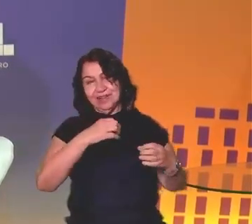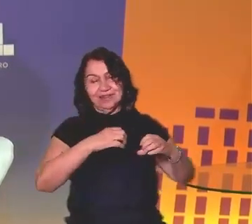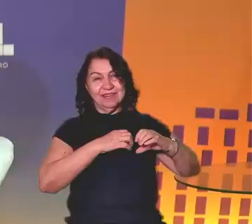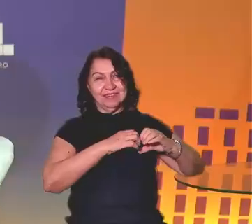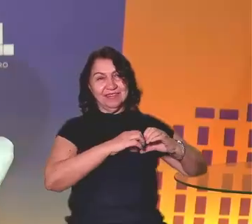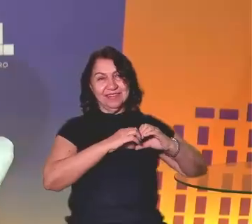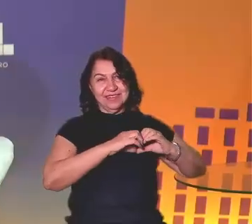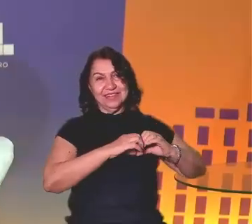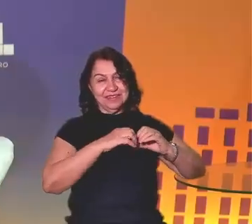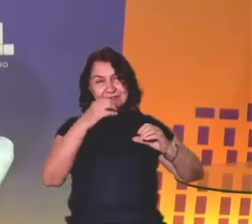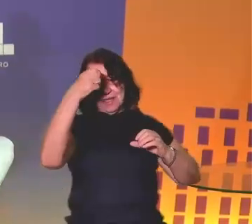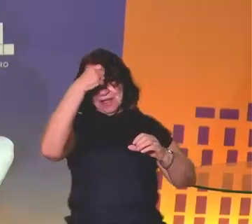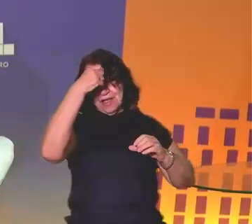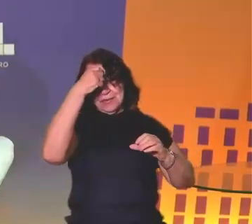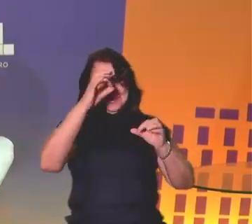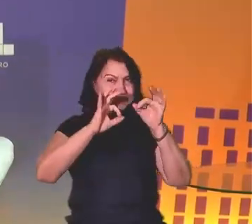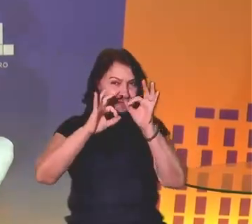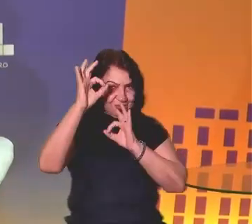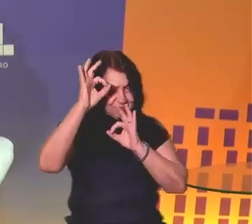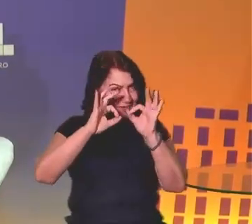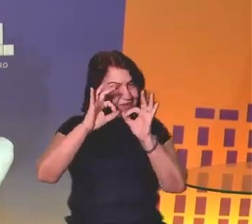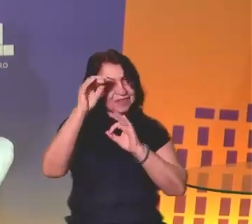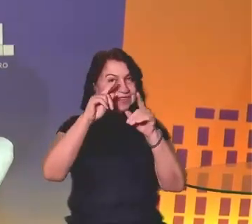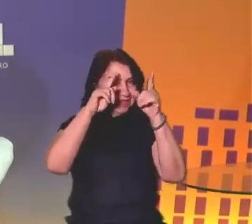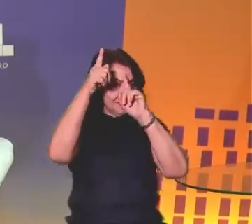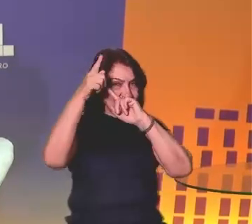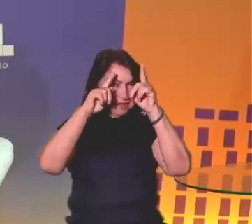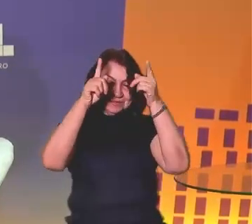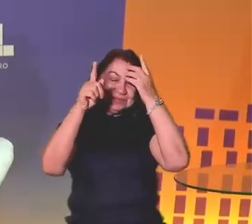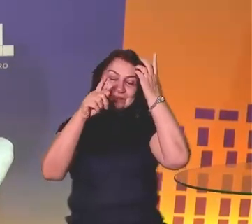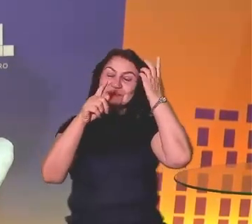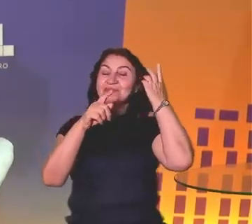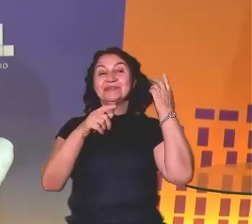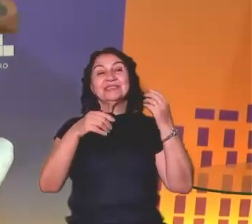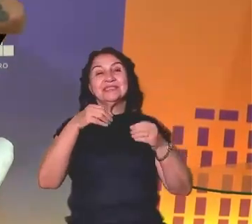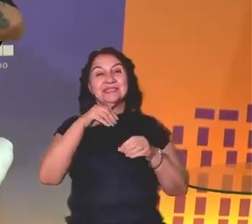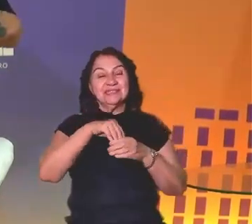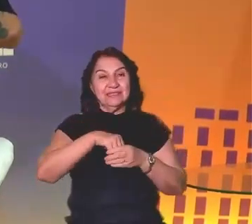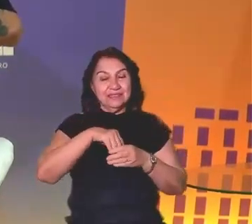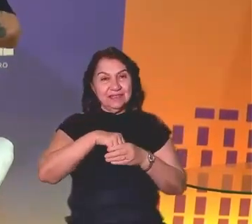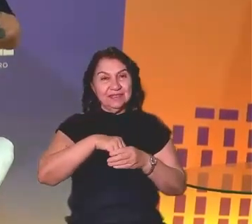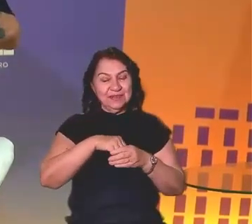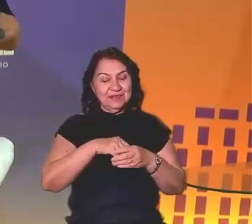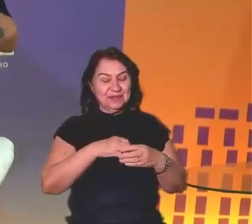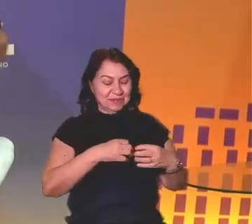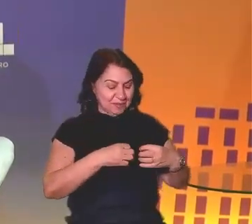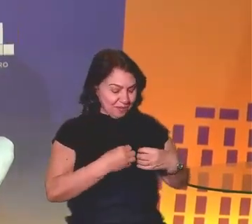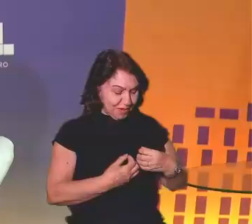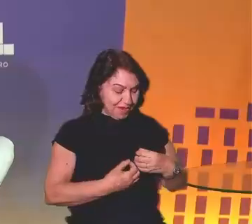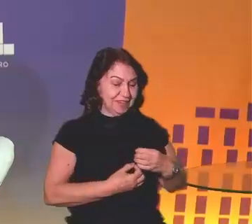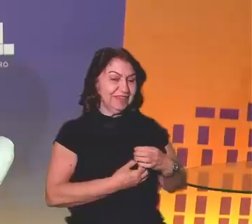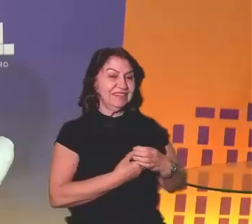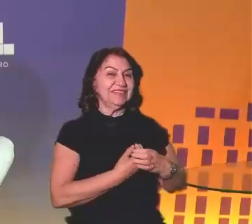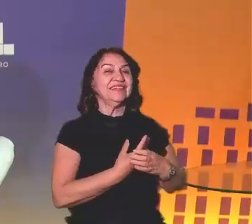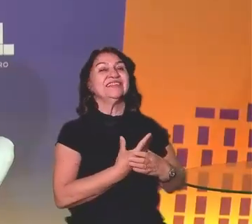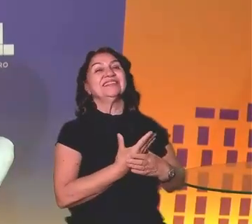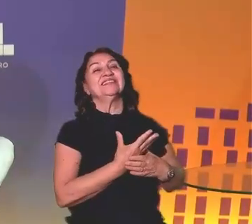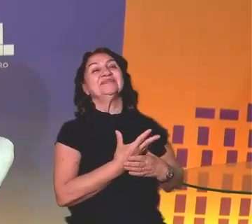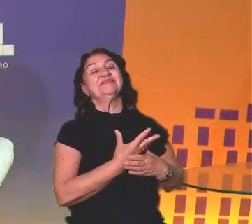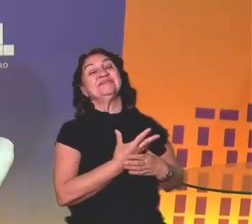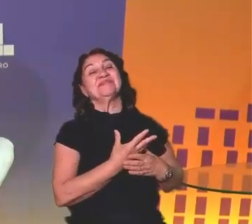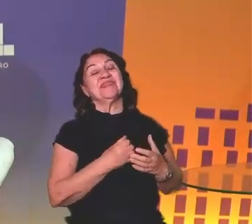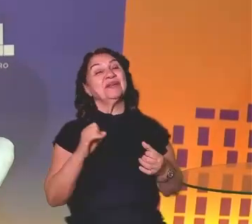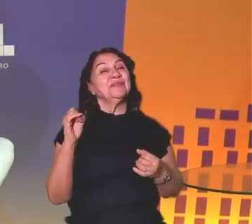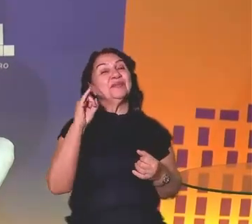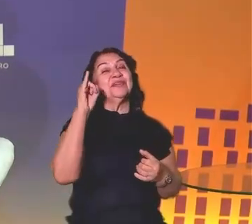organizar as ideias, mas o recheio, o conteúdo dessas palavras que saem da mente, sai do coração. Então, isso é a coisa mais